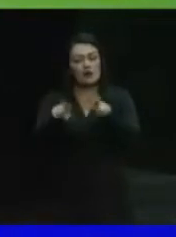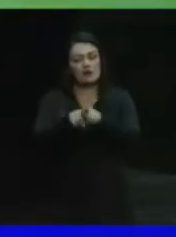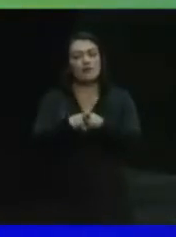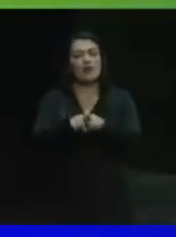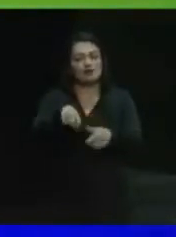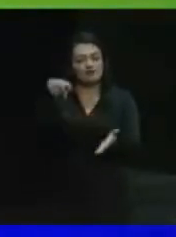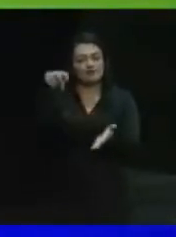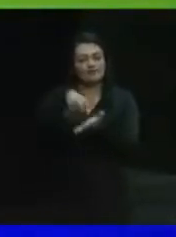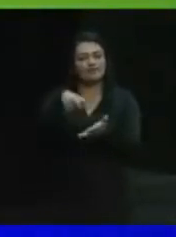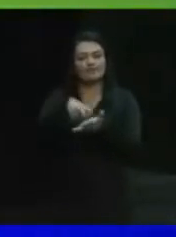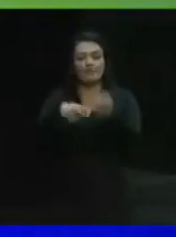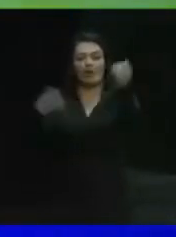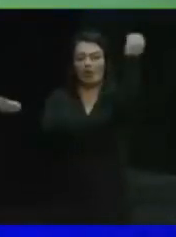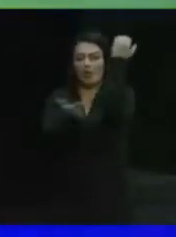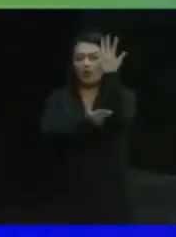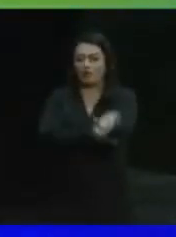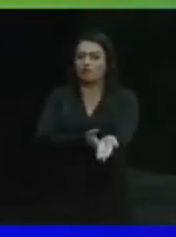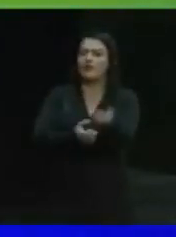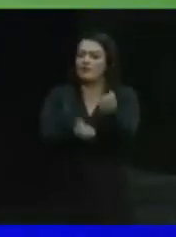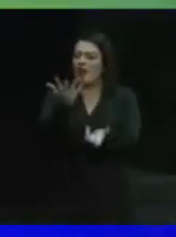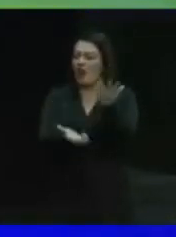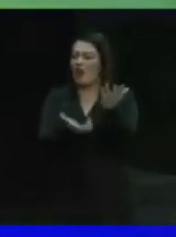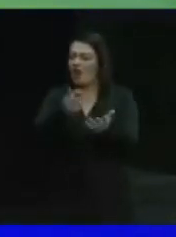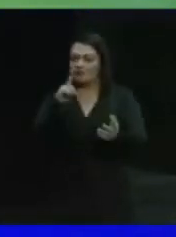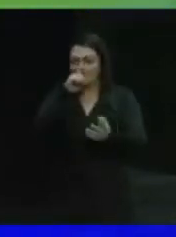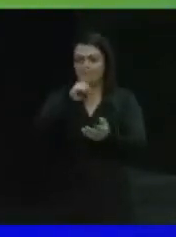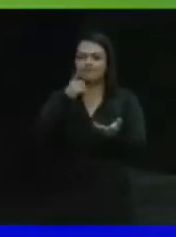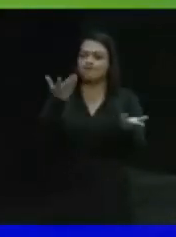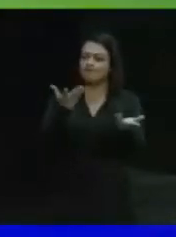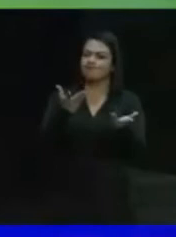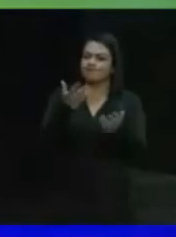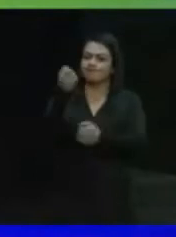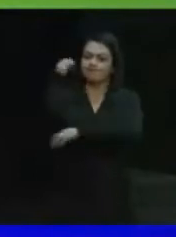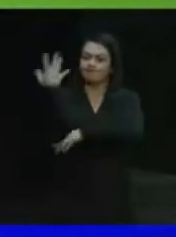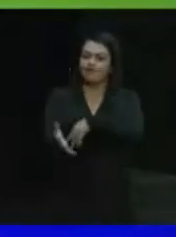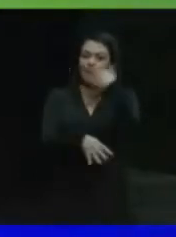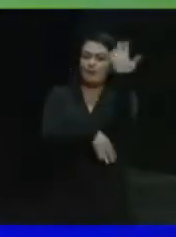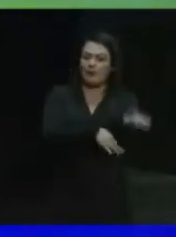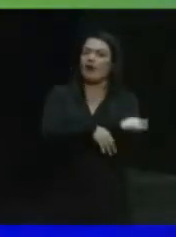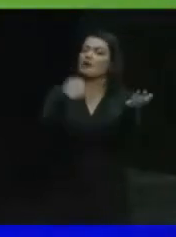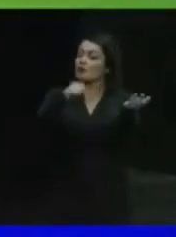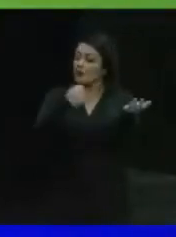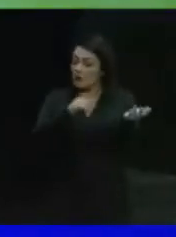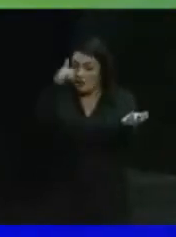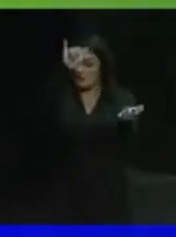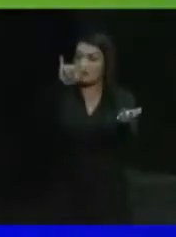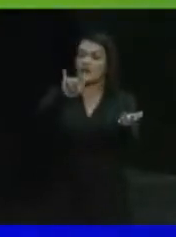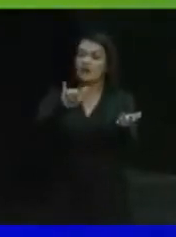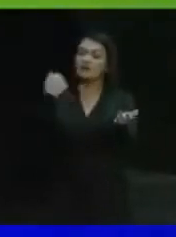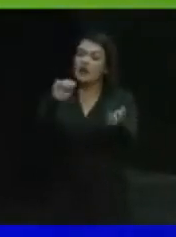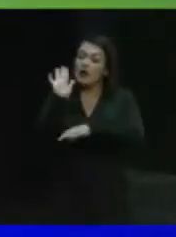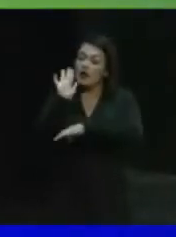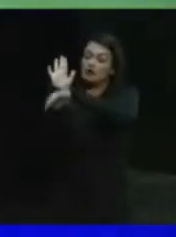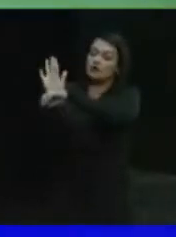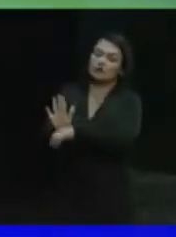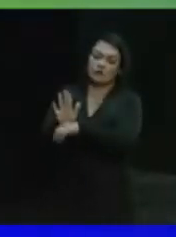as queimadas ilegais. Promover as ações e usar as palavras certas, considerando a população local.